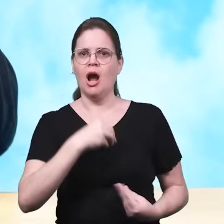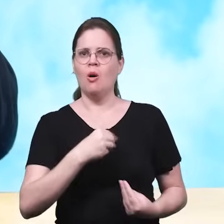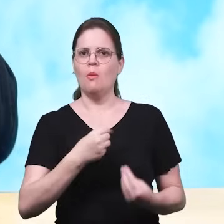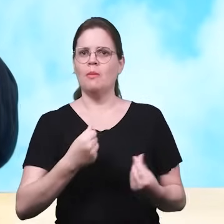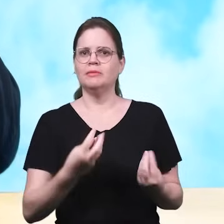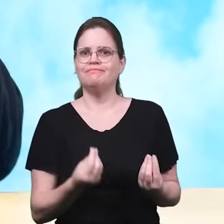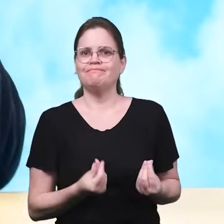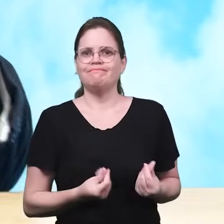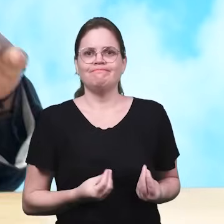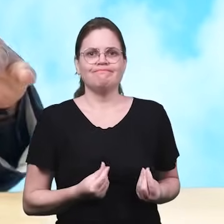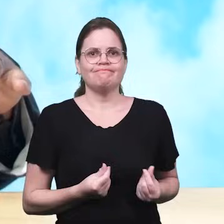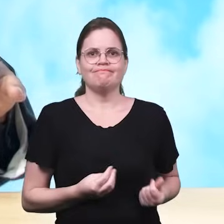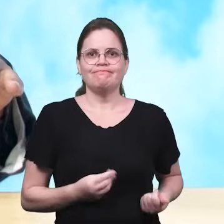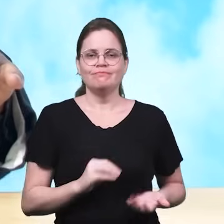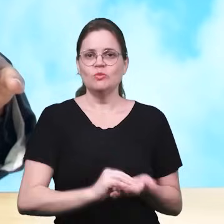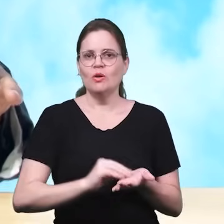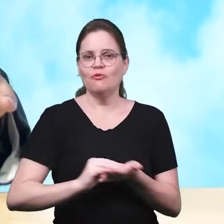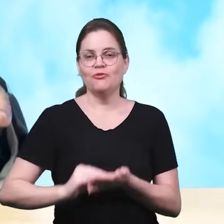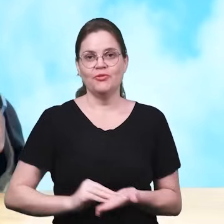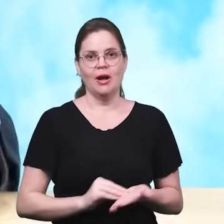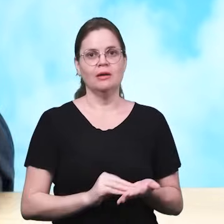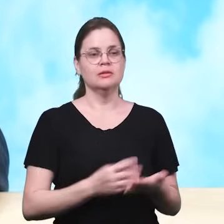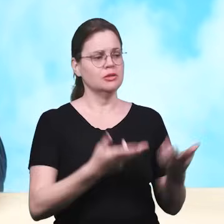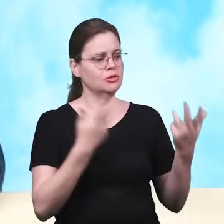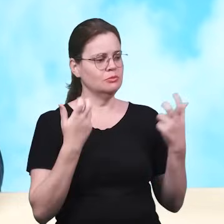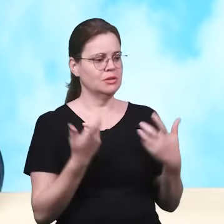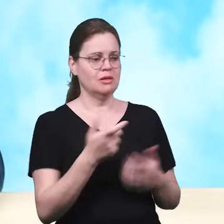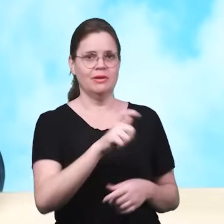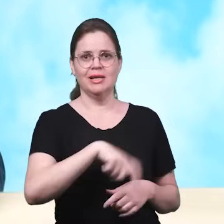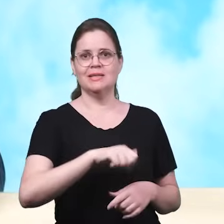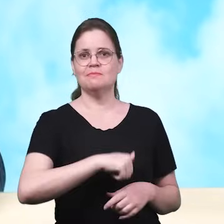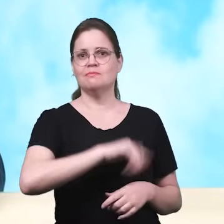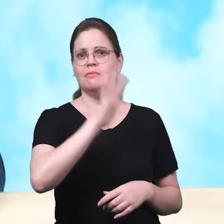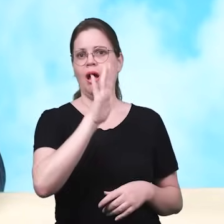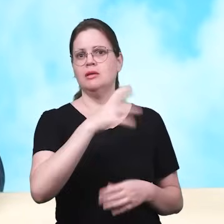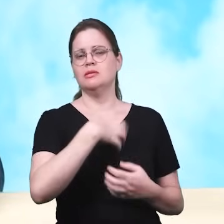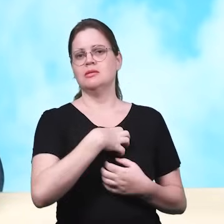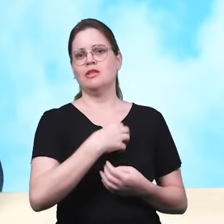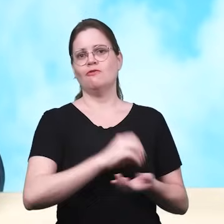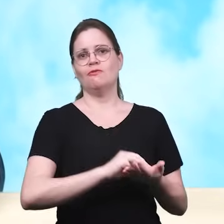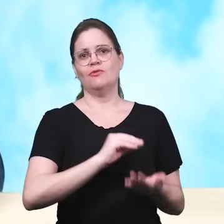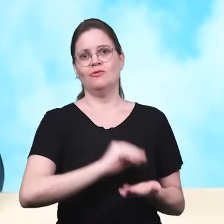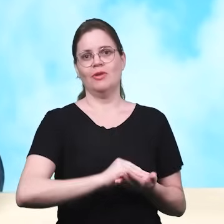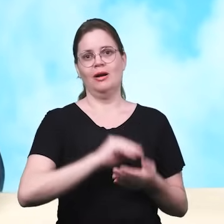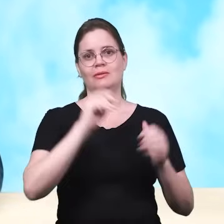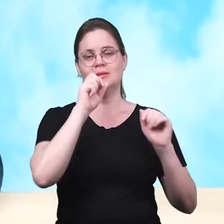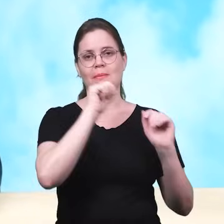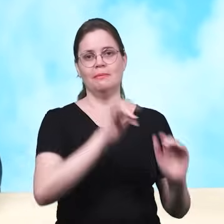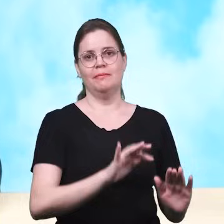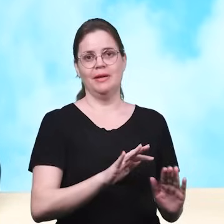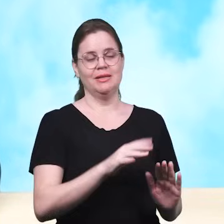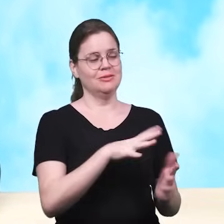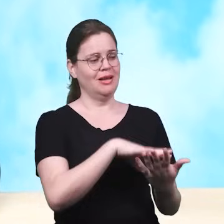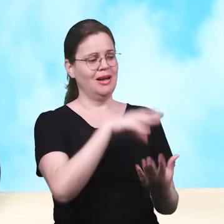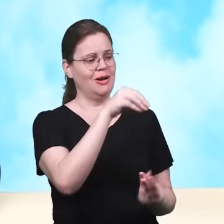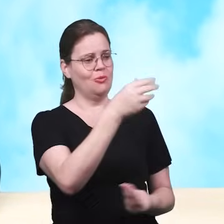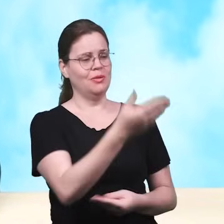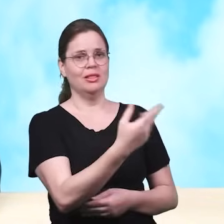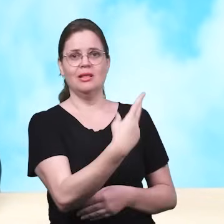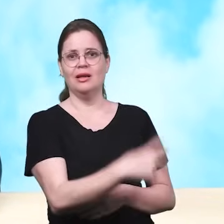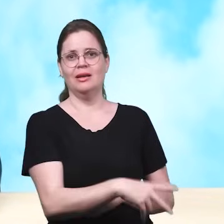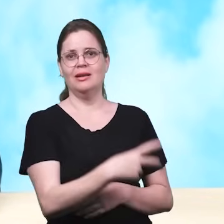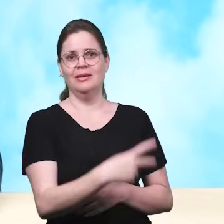o homem que tem mais fome e sede é o dos nossos dias. Mas quando você encontra uma alma